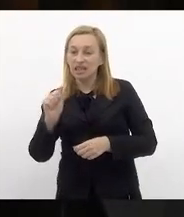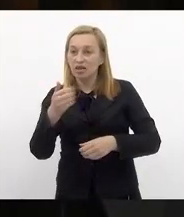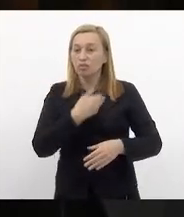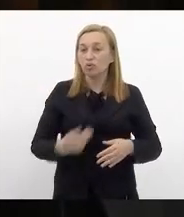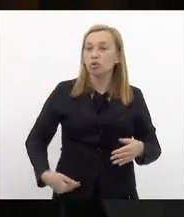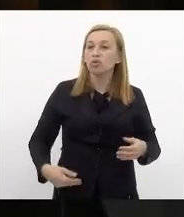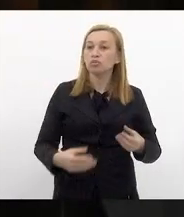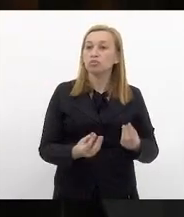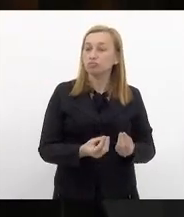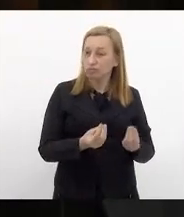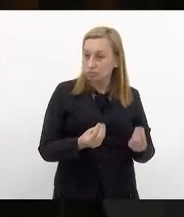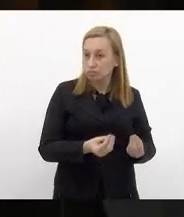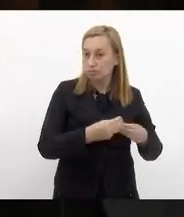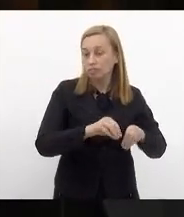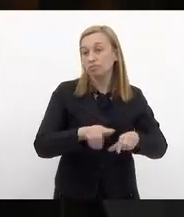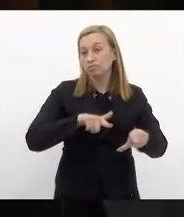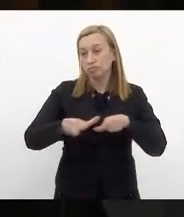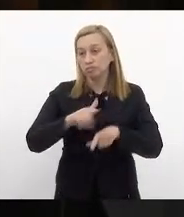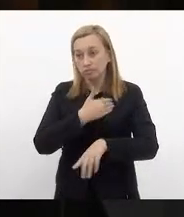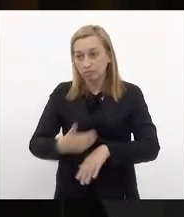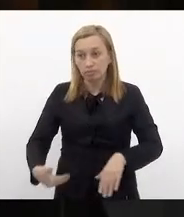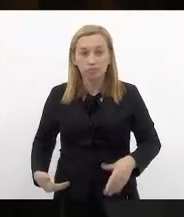dos serviços públicos.